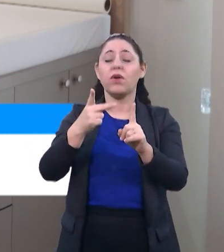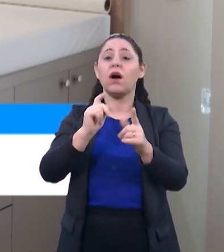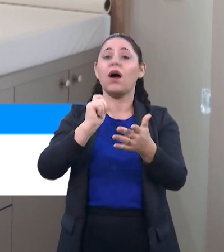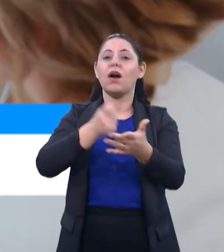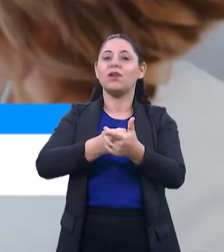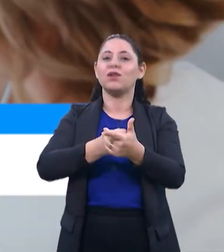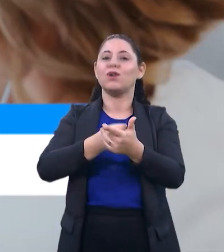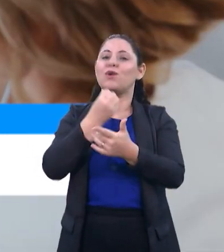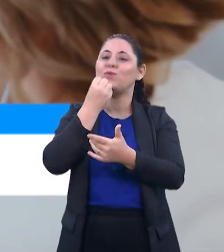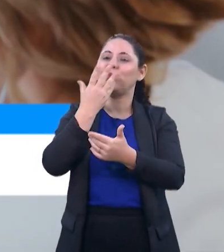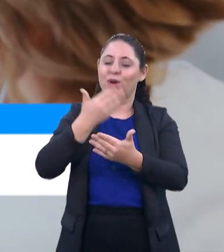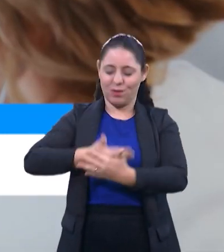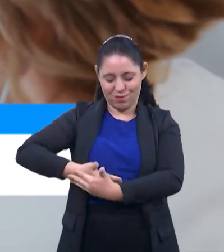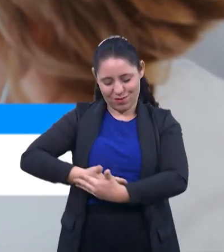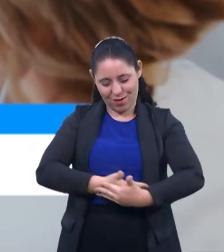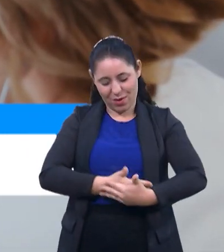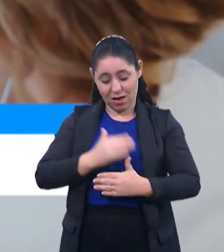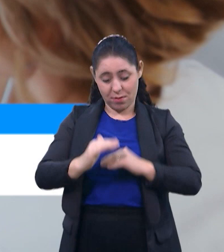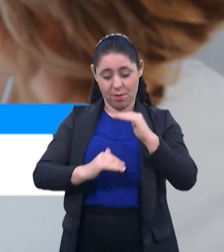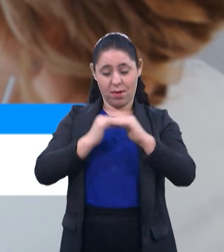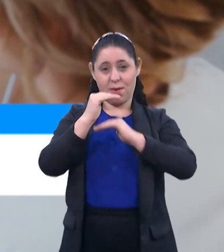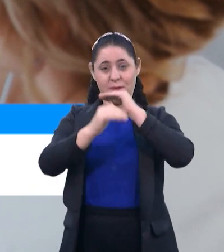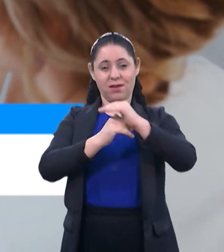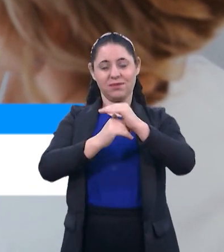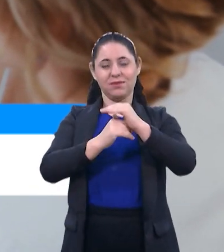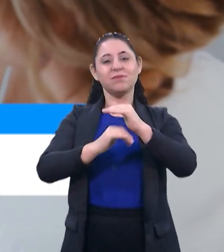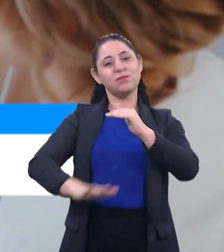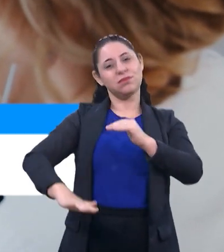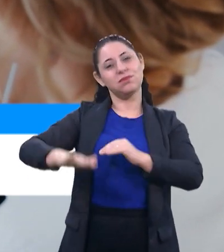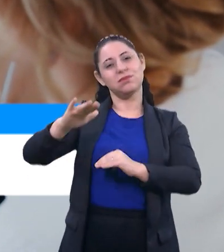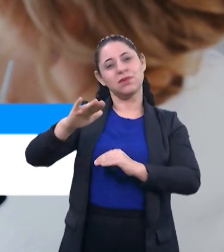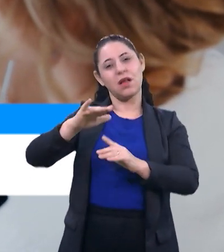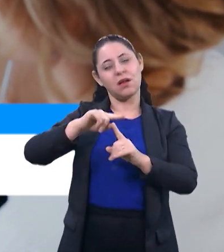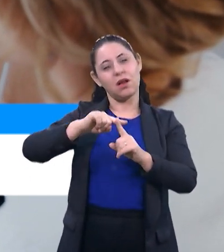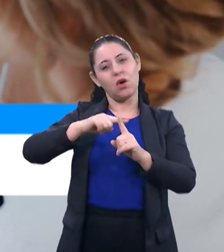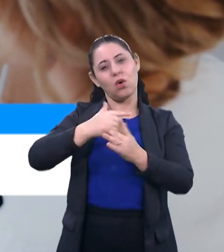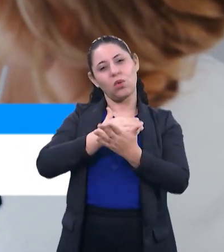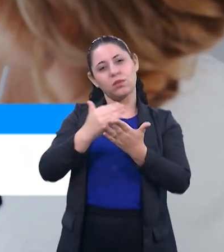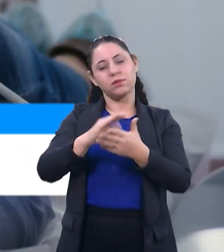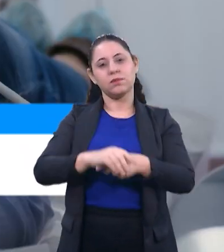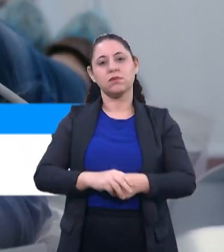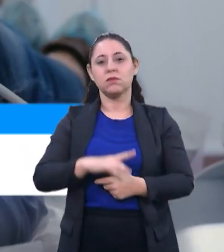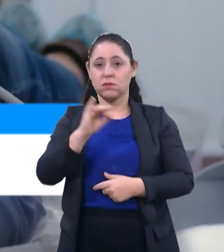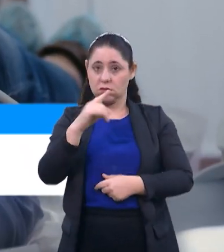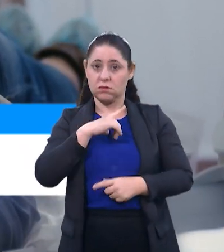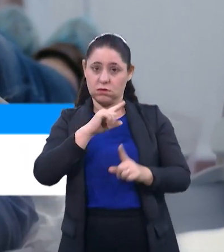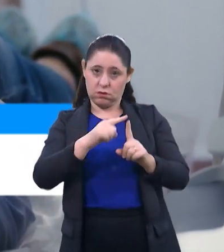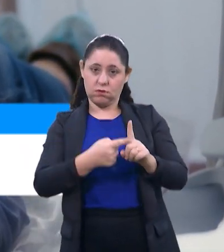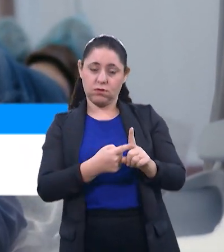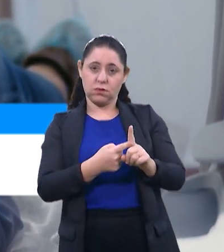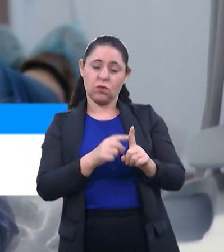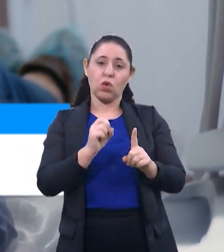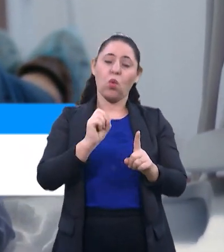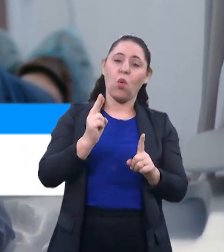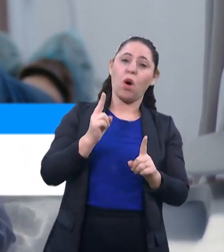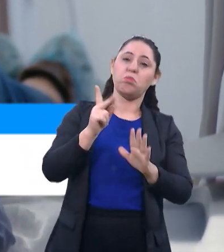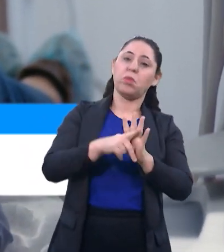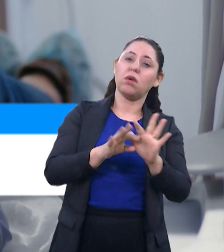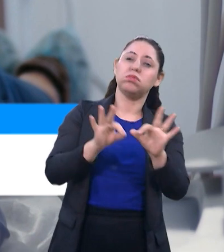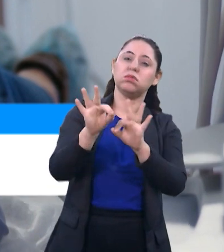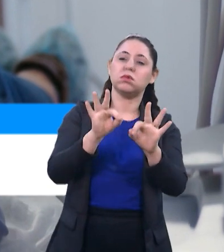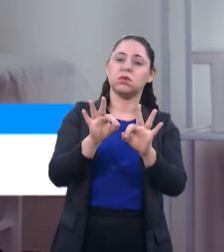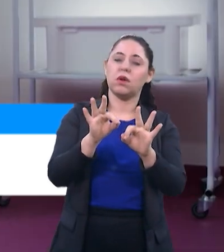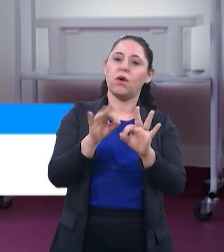Isso para garantir o bem-estar e um bom desenvolvimento dessa criança que está em formação. Se você está grávida ou se você está